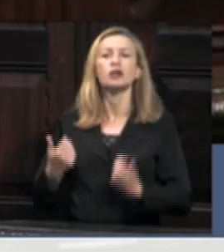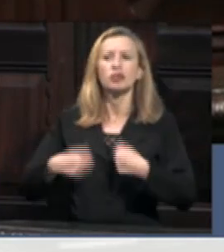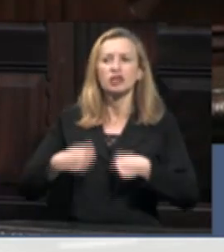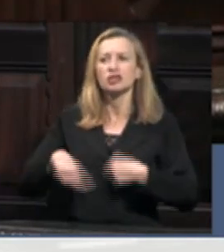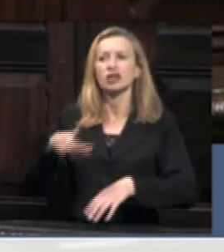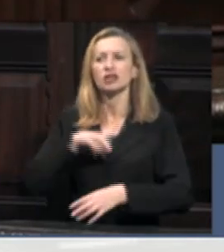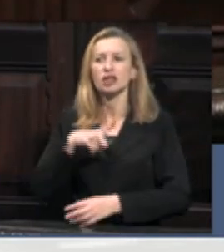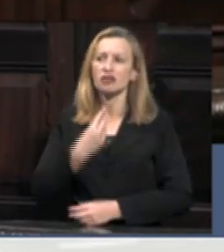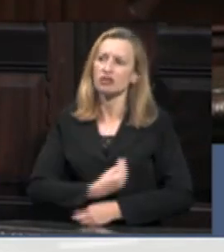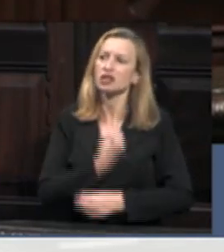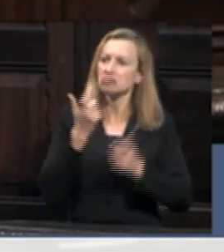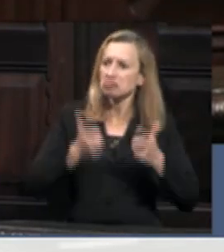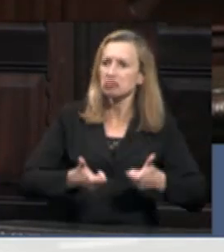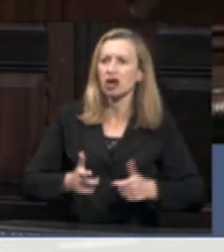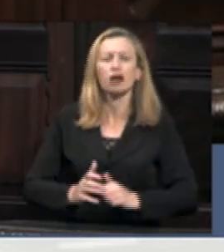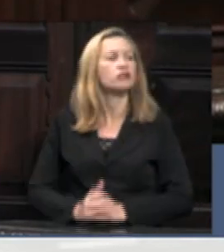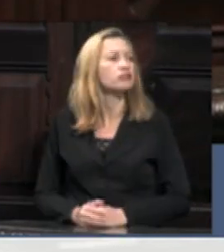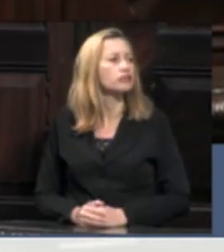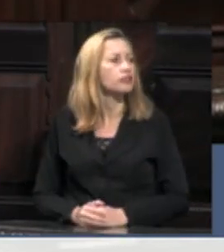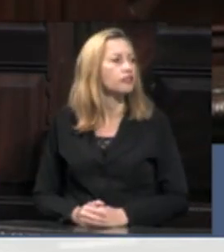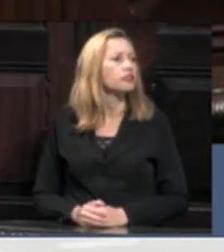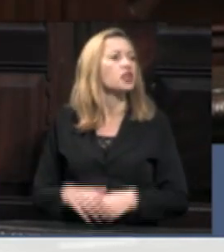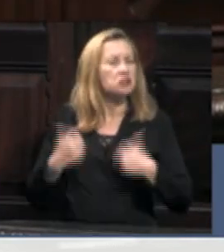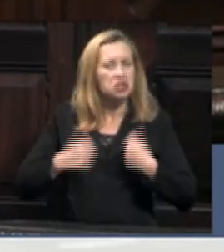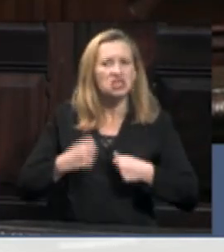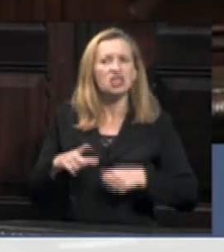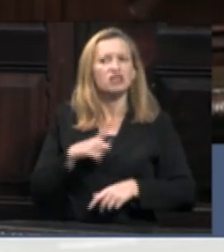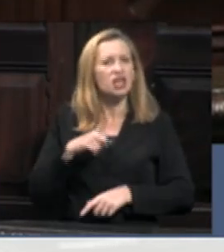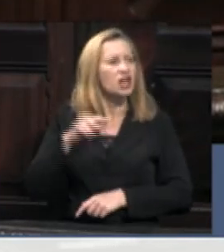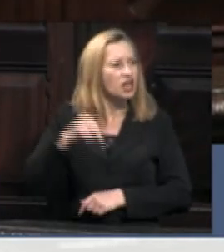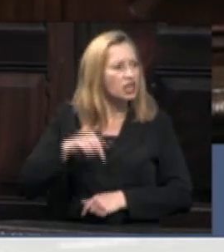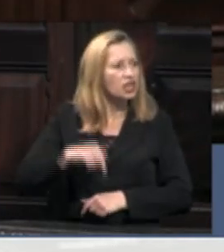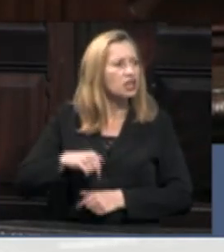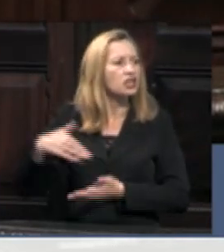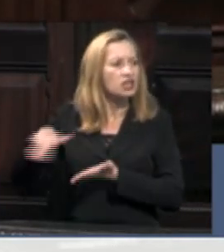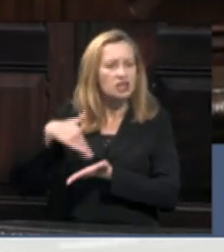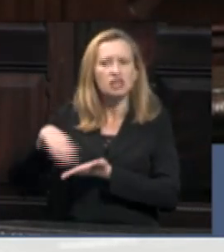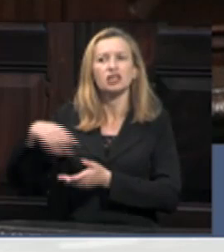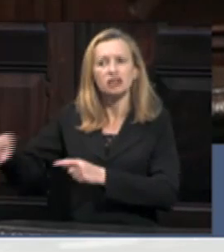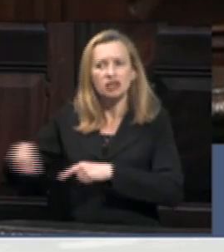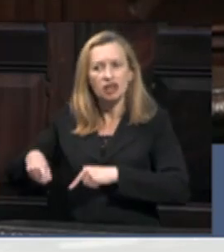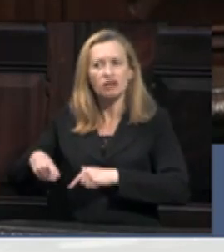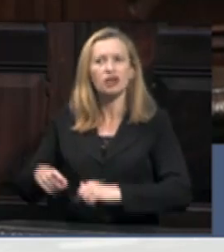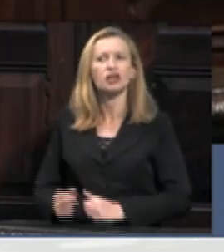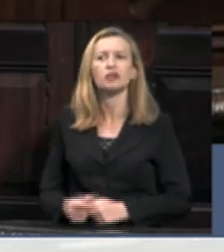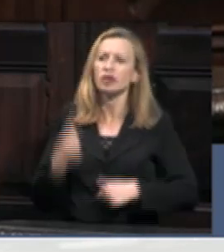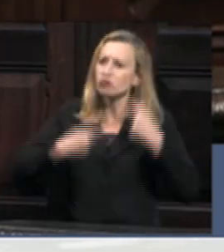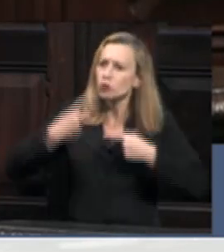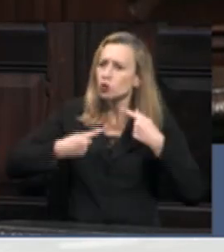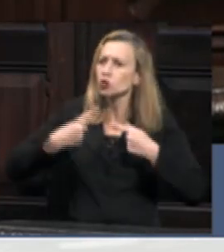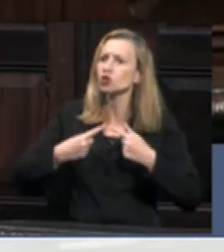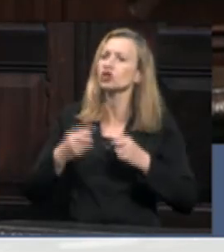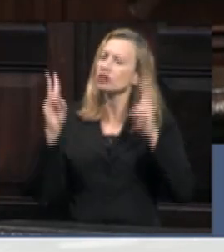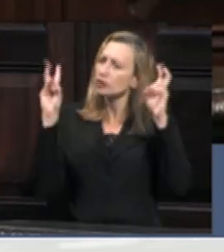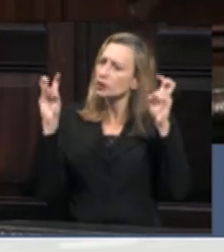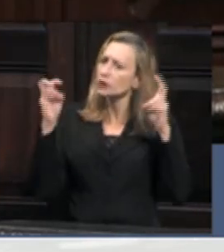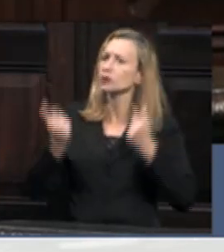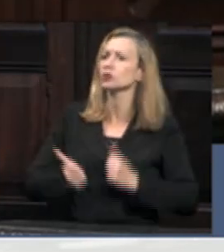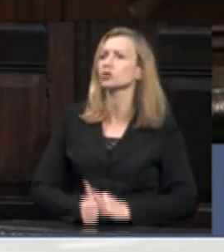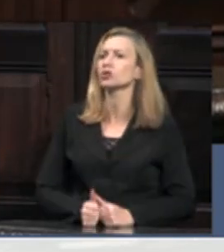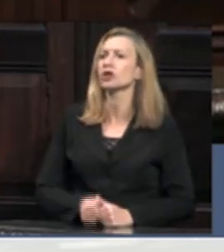aqui, senhor presidente, deveríamos ter aqui o secretário de Fazenda para debater com essa casa